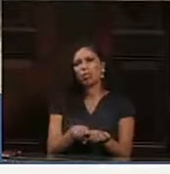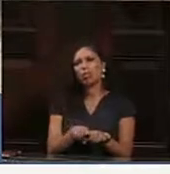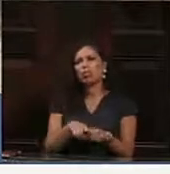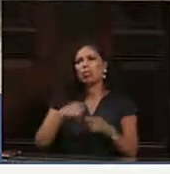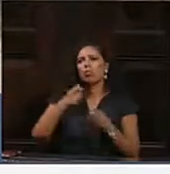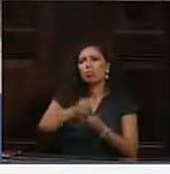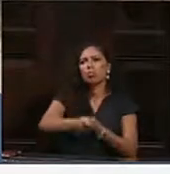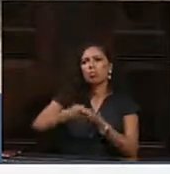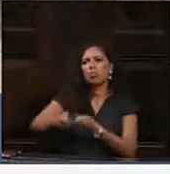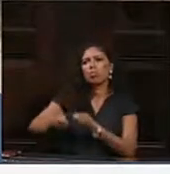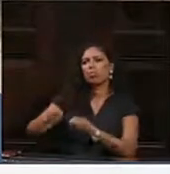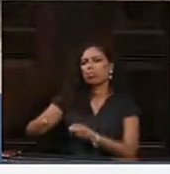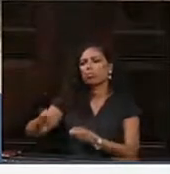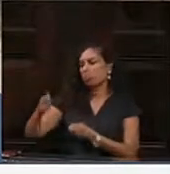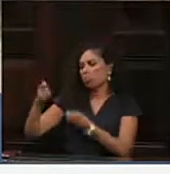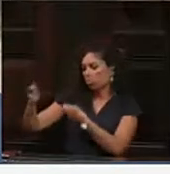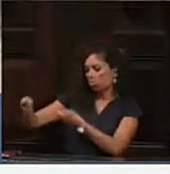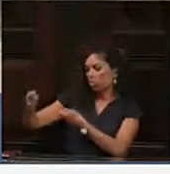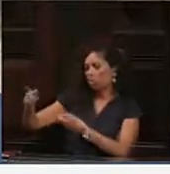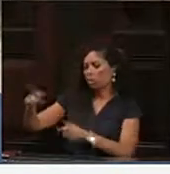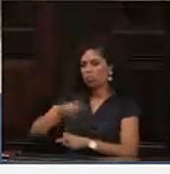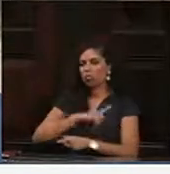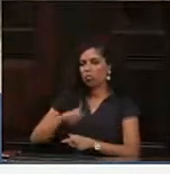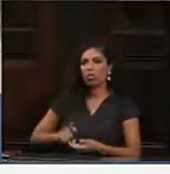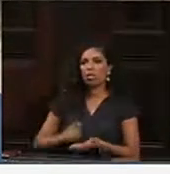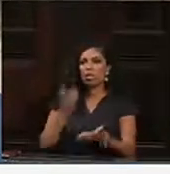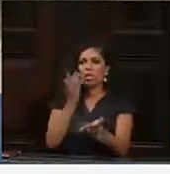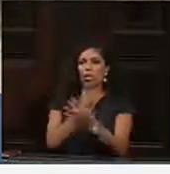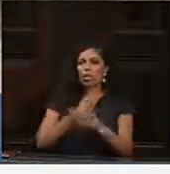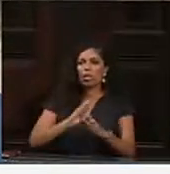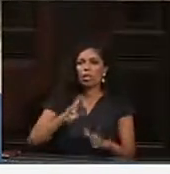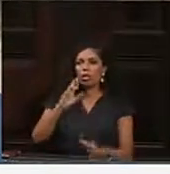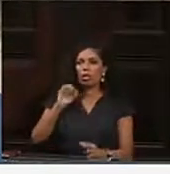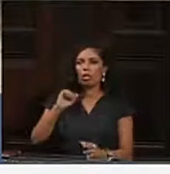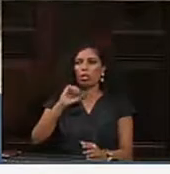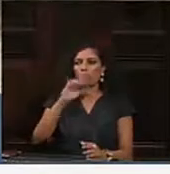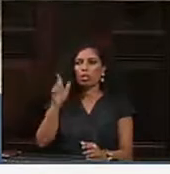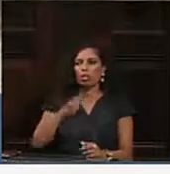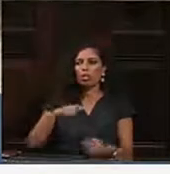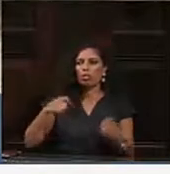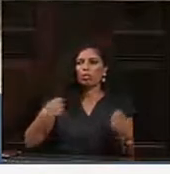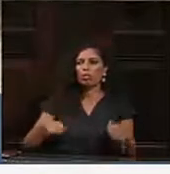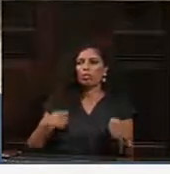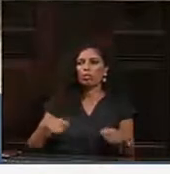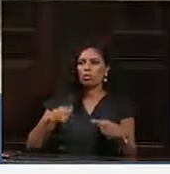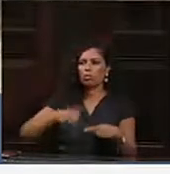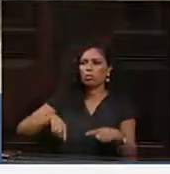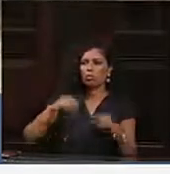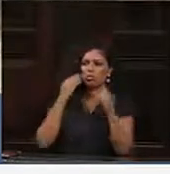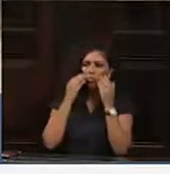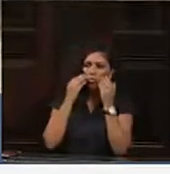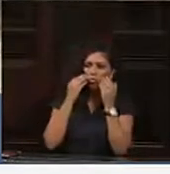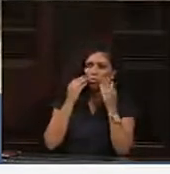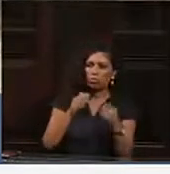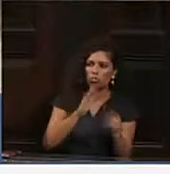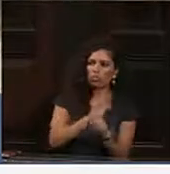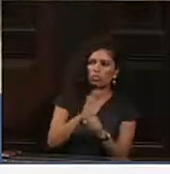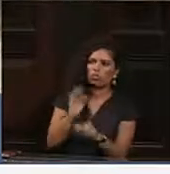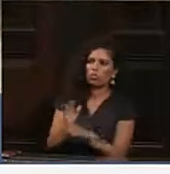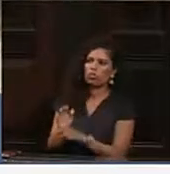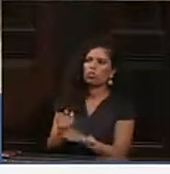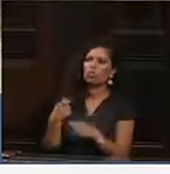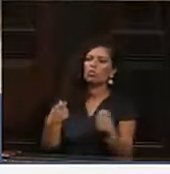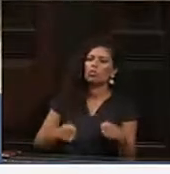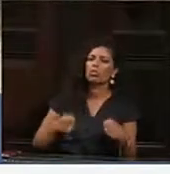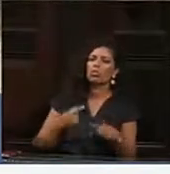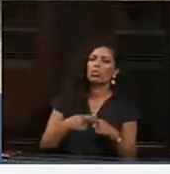insistir para que o governador acabe com o RAS. A gente precisa fortalecer, dar estímulo, porque a nossa